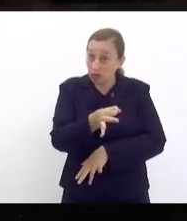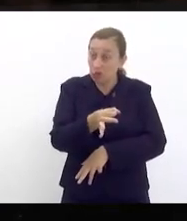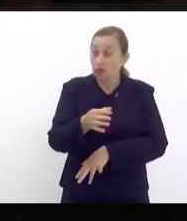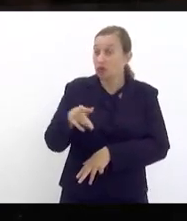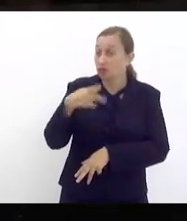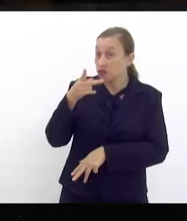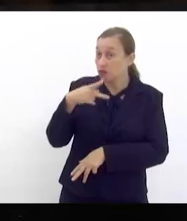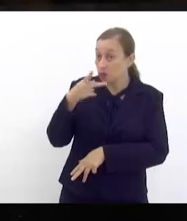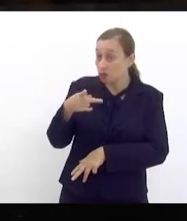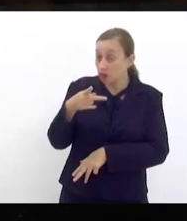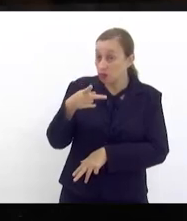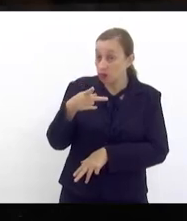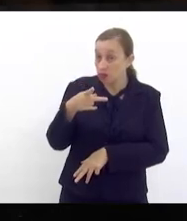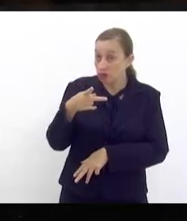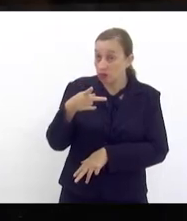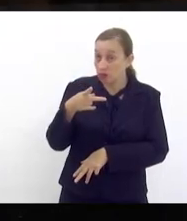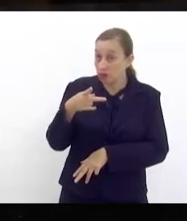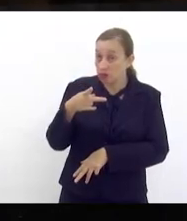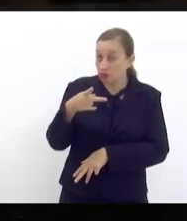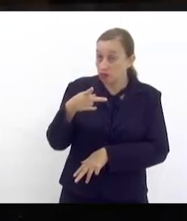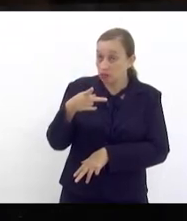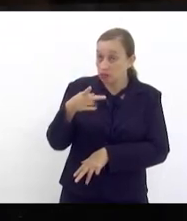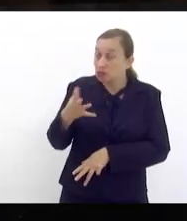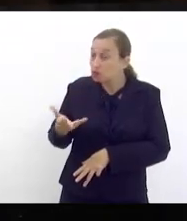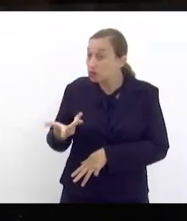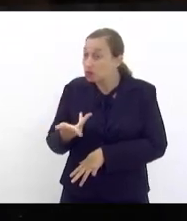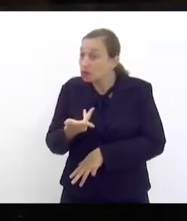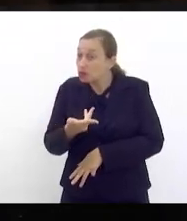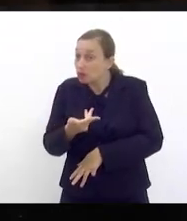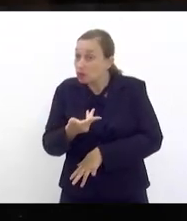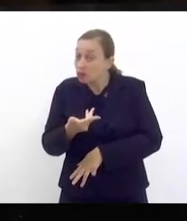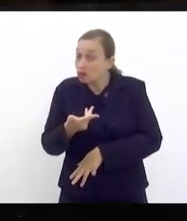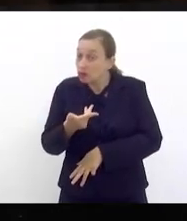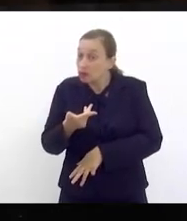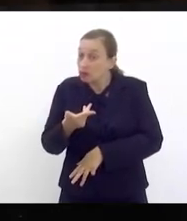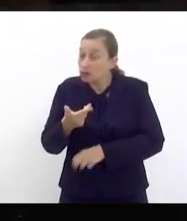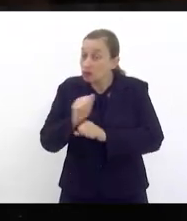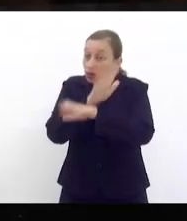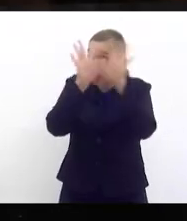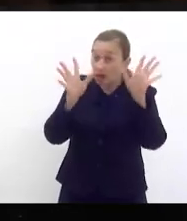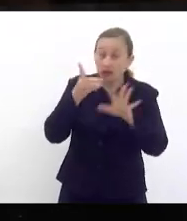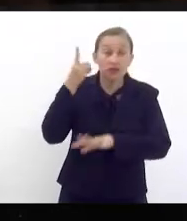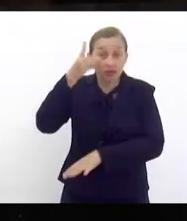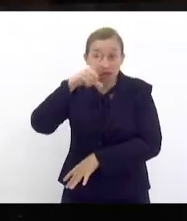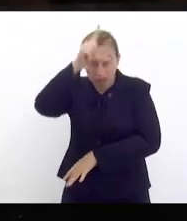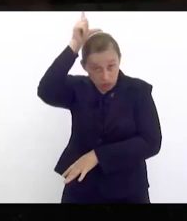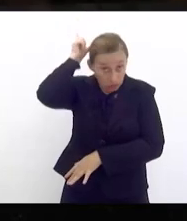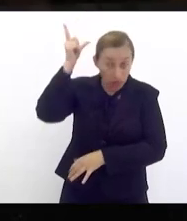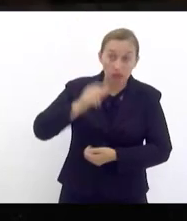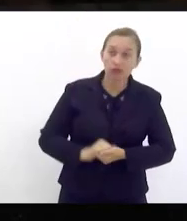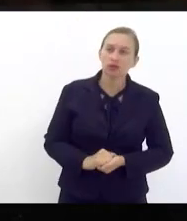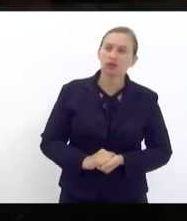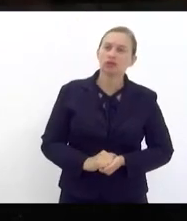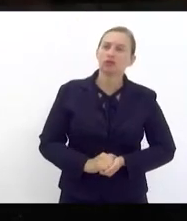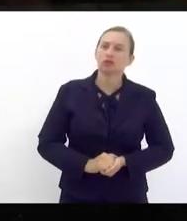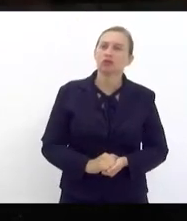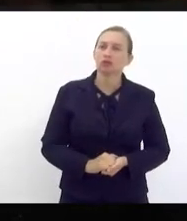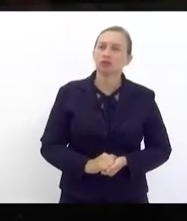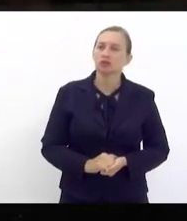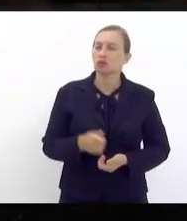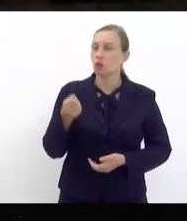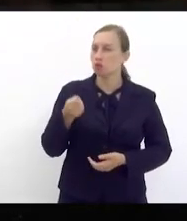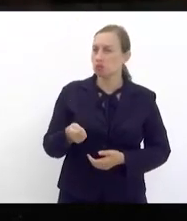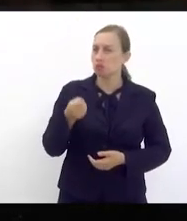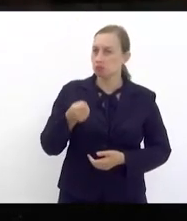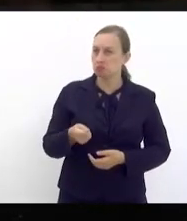colocou de forma muito brilhante o querido nobre colega deputado Luiz Paulo, são as